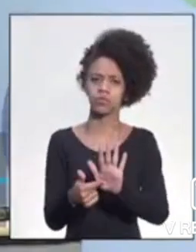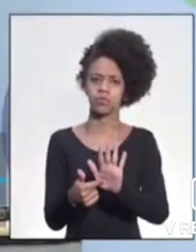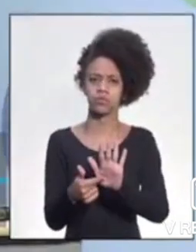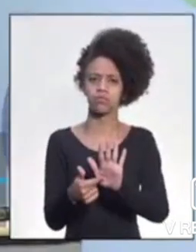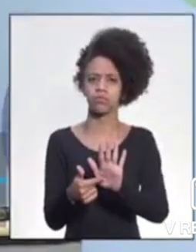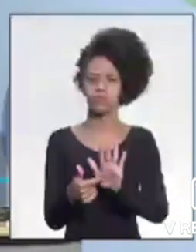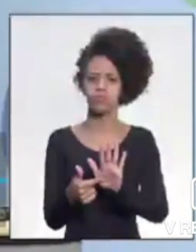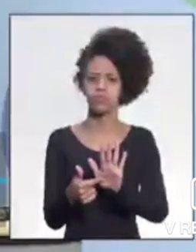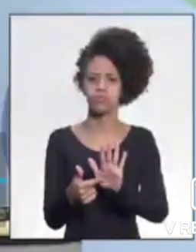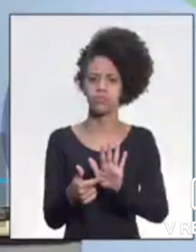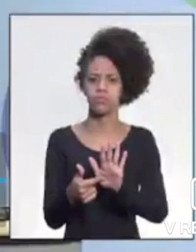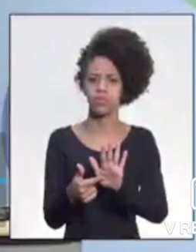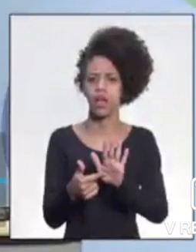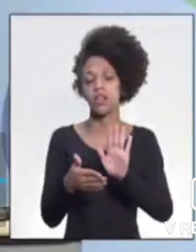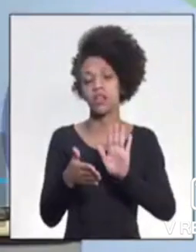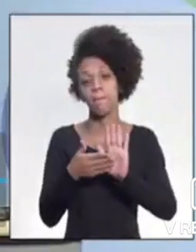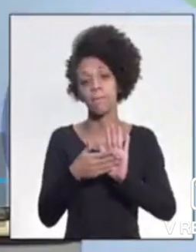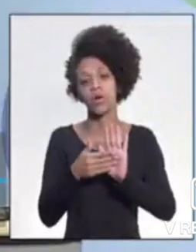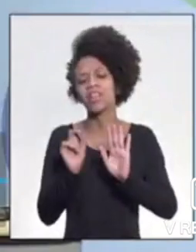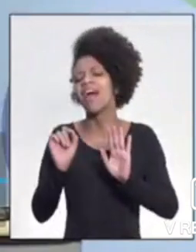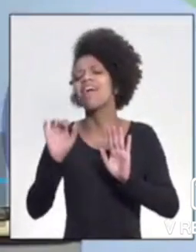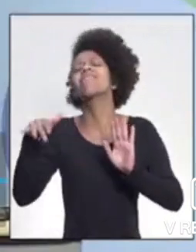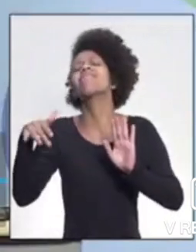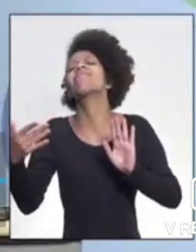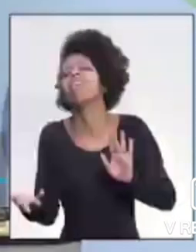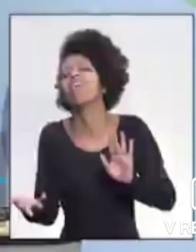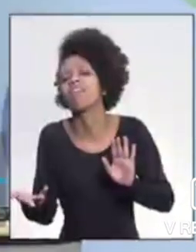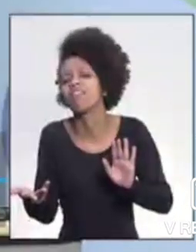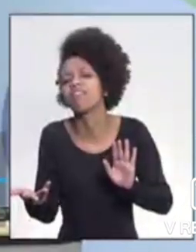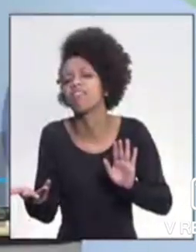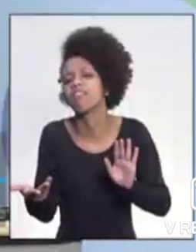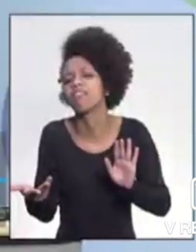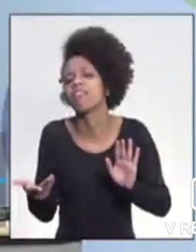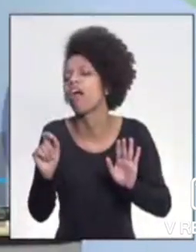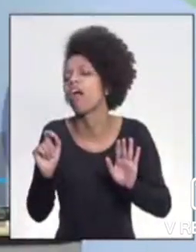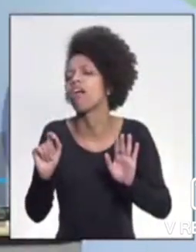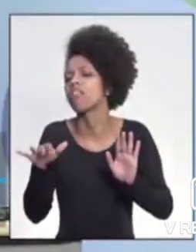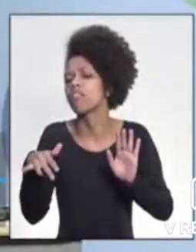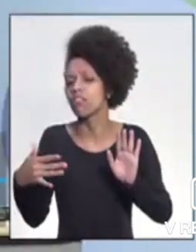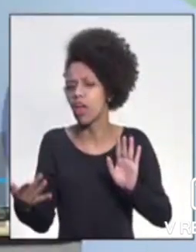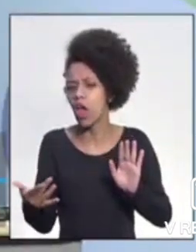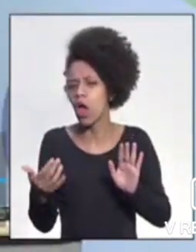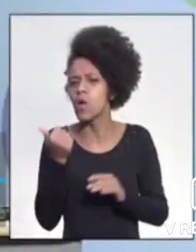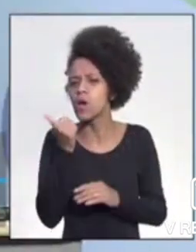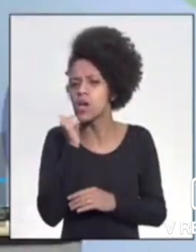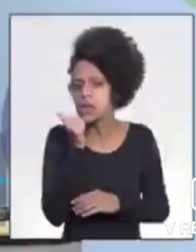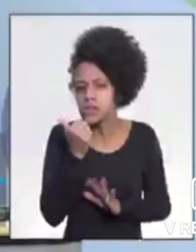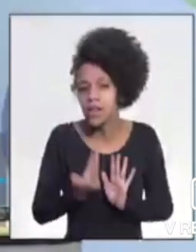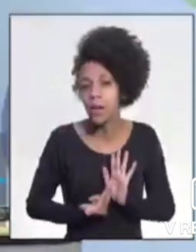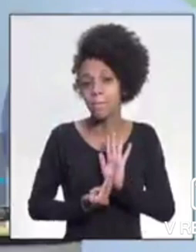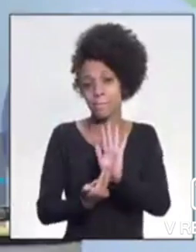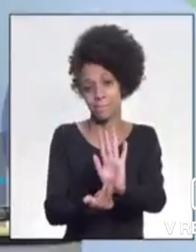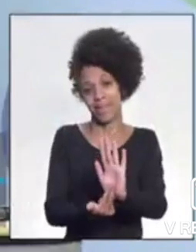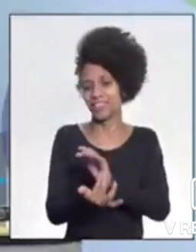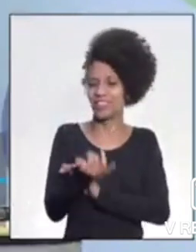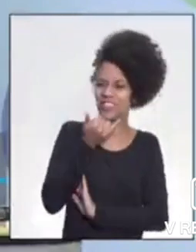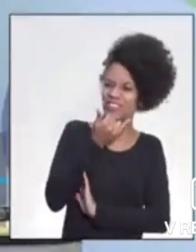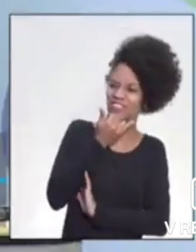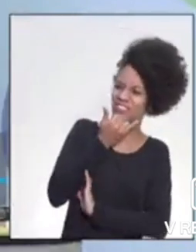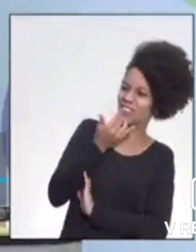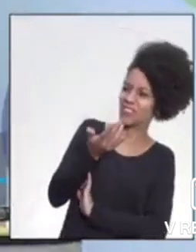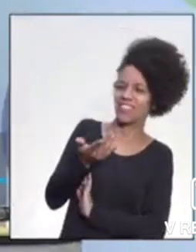essa proposta, quem é? Qual foi o cientista que melhor representou? Já colocou, já tá dado.